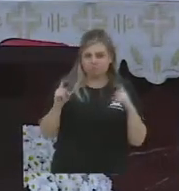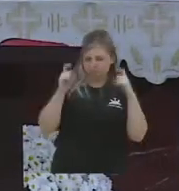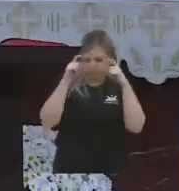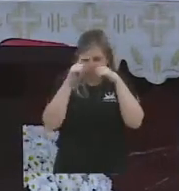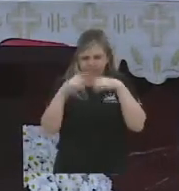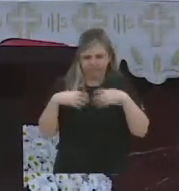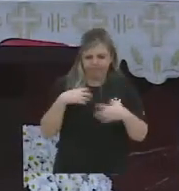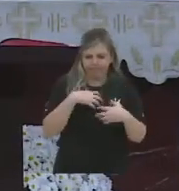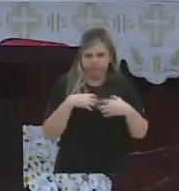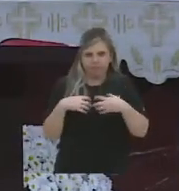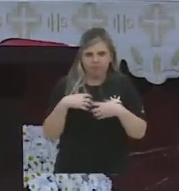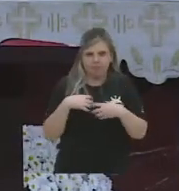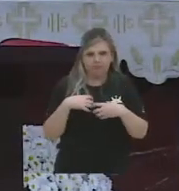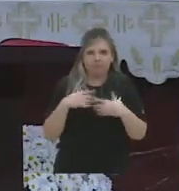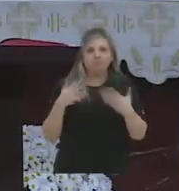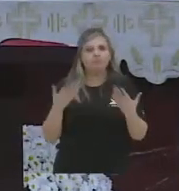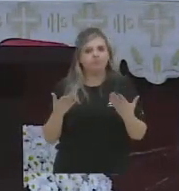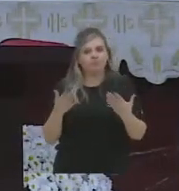Complica.